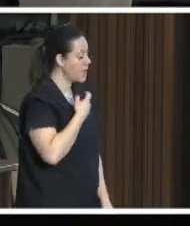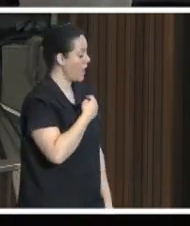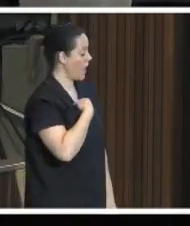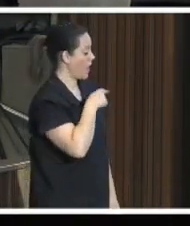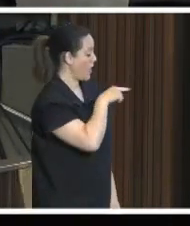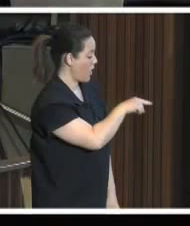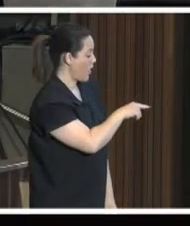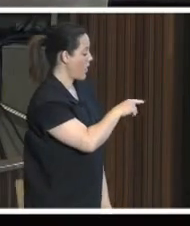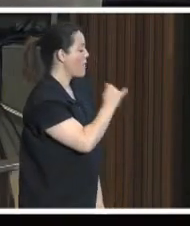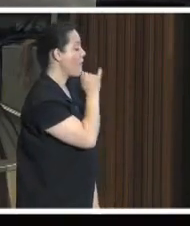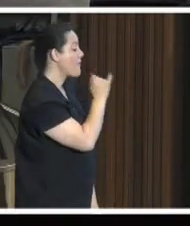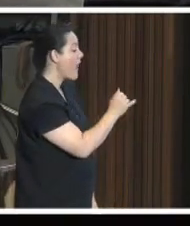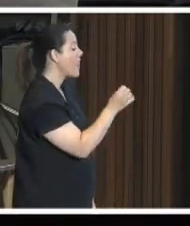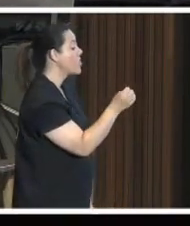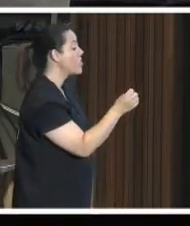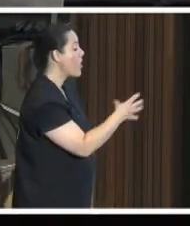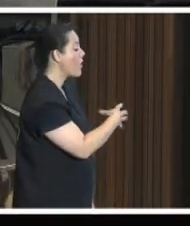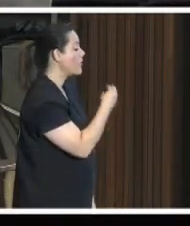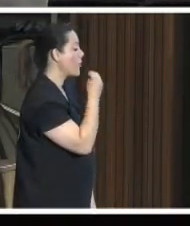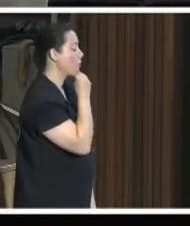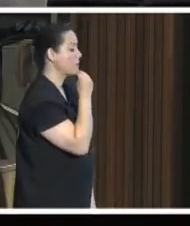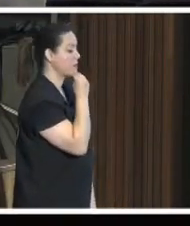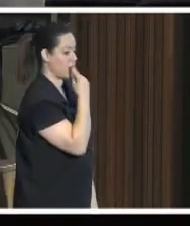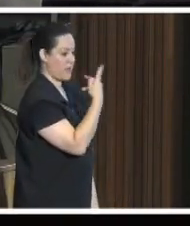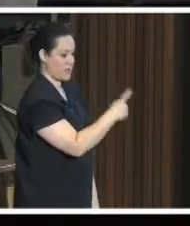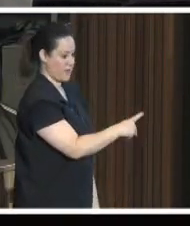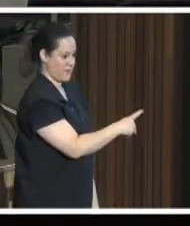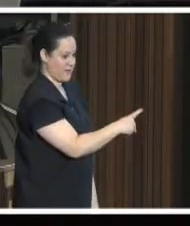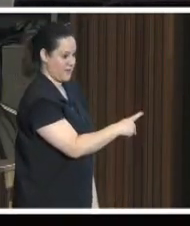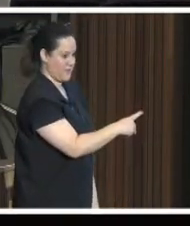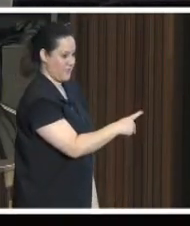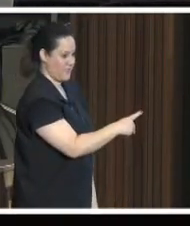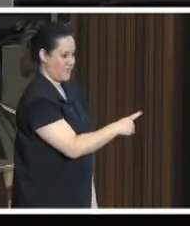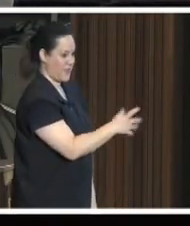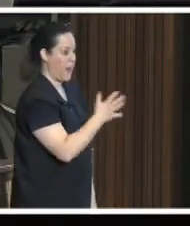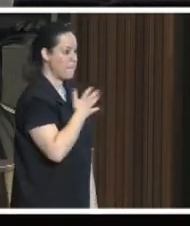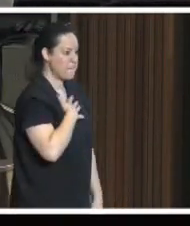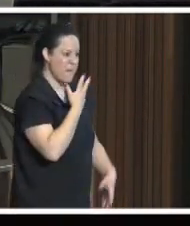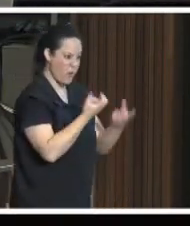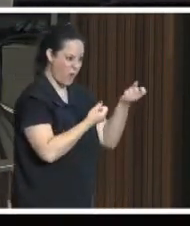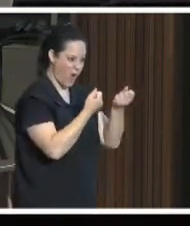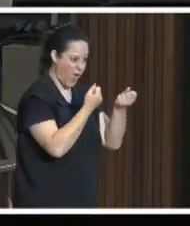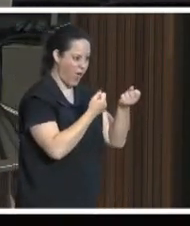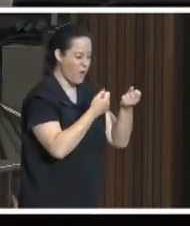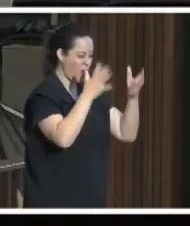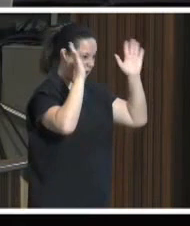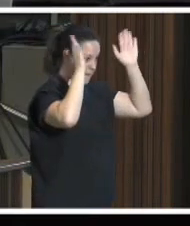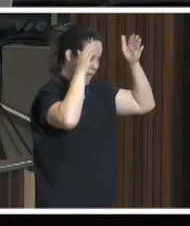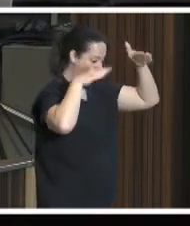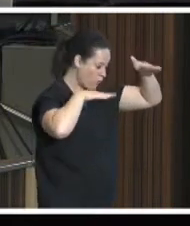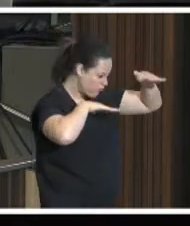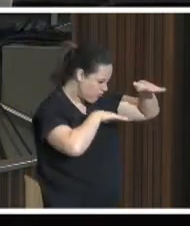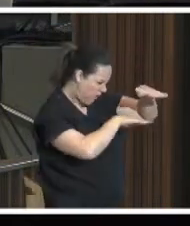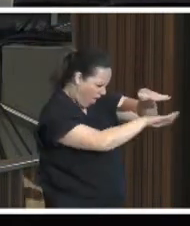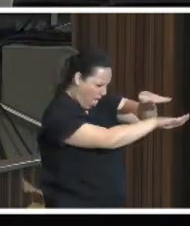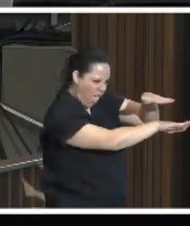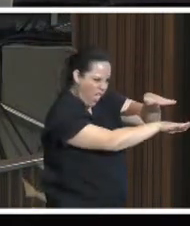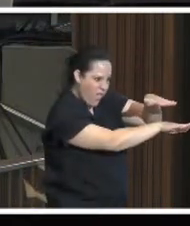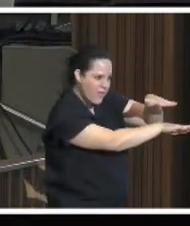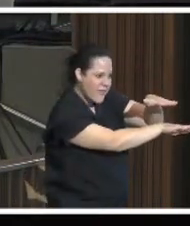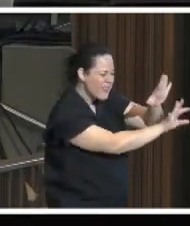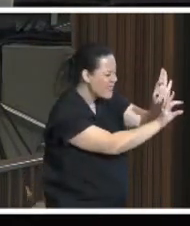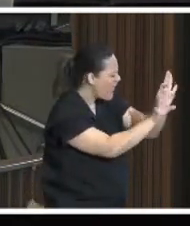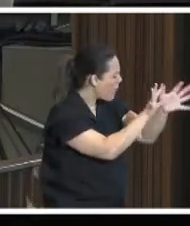te dar uma nova chance. E ele falou: olha, meu carro entrou debaixo do caminhão, não sobrou absolutamente